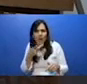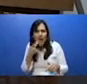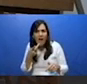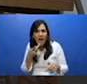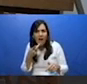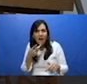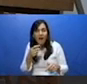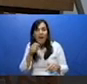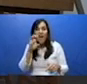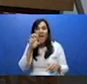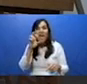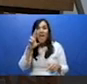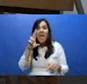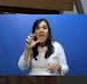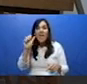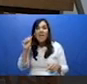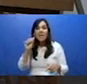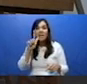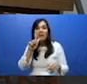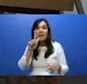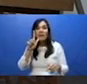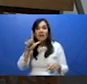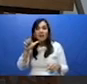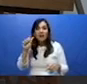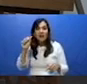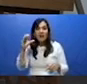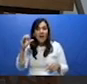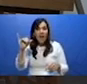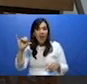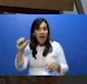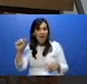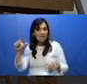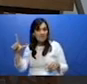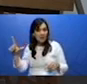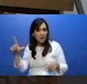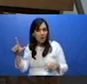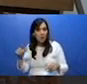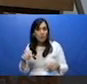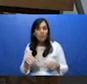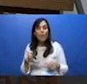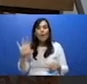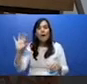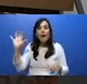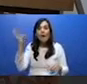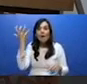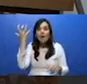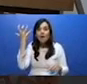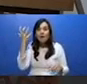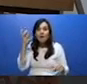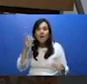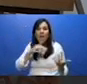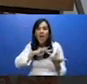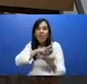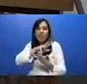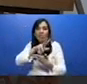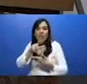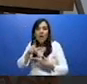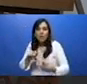mudanças responsáveis pela extinção de alguns animais. Foi quando o clima da Terra